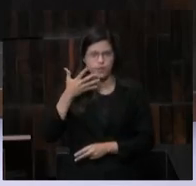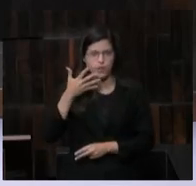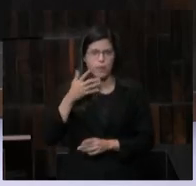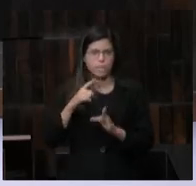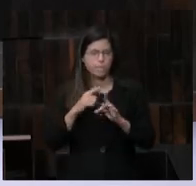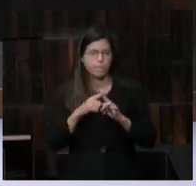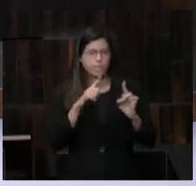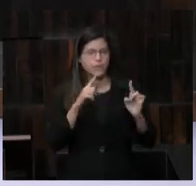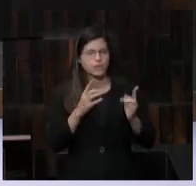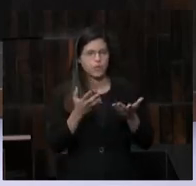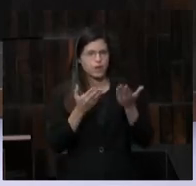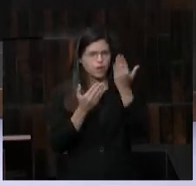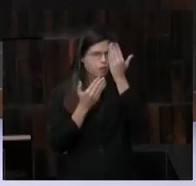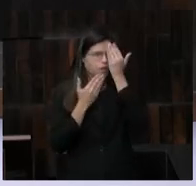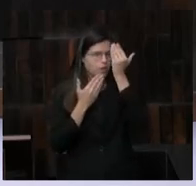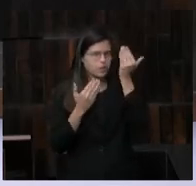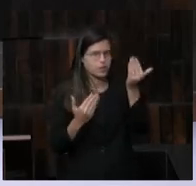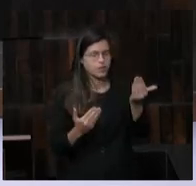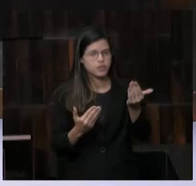aqui agradecer